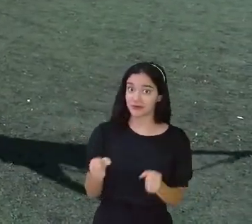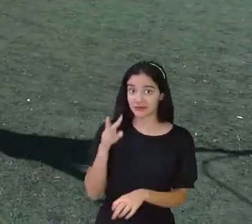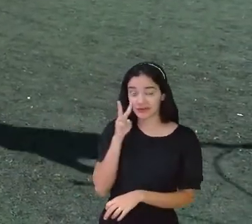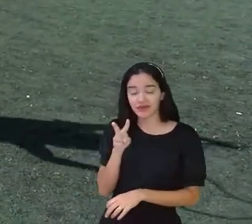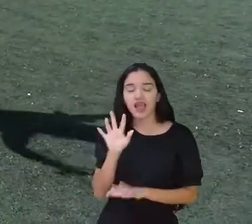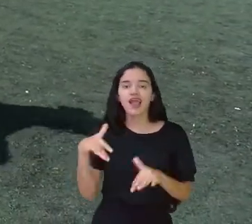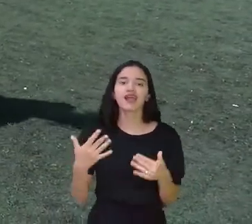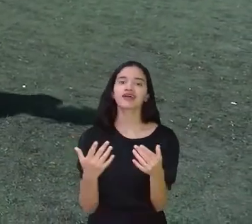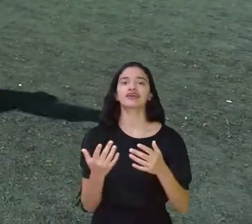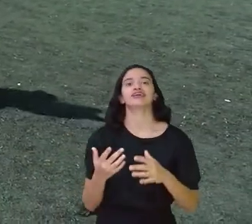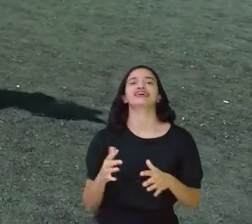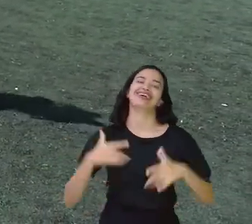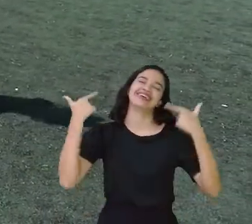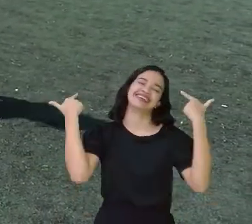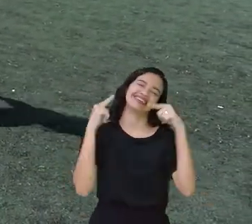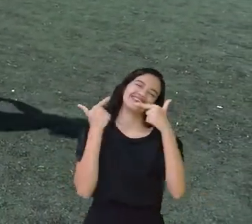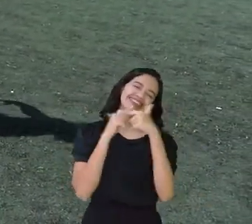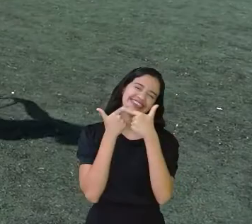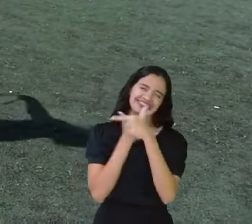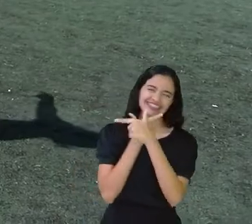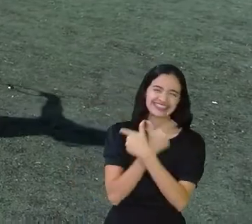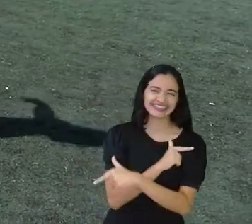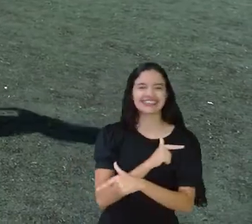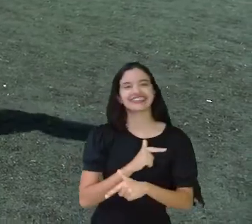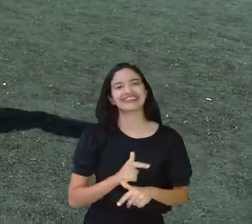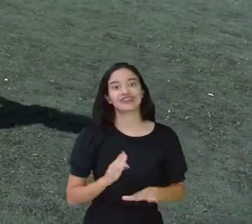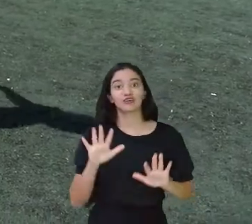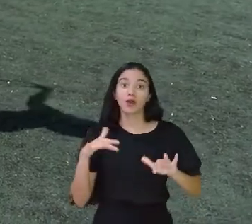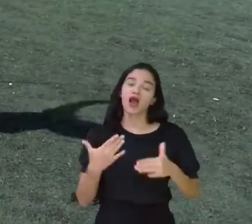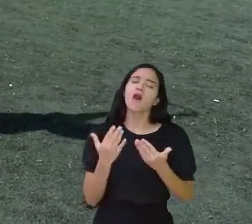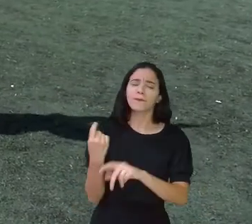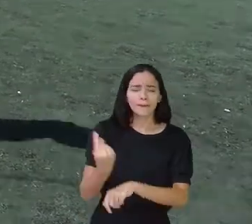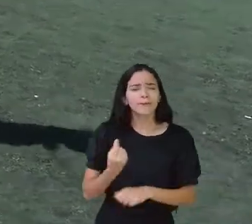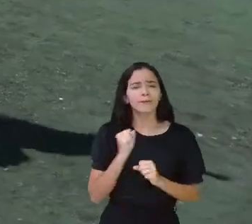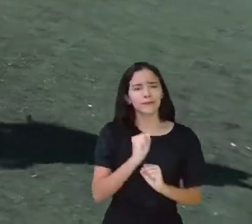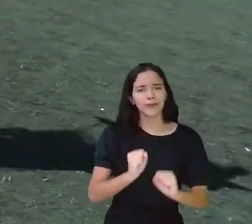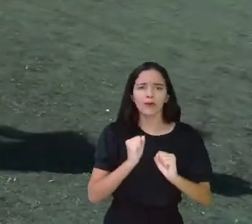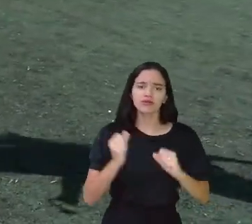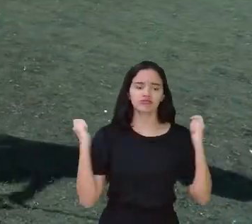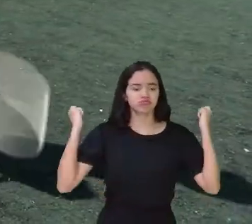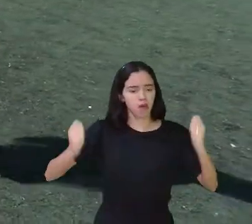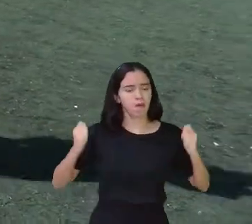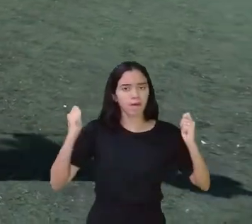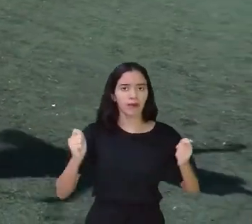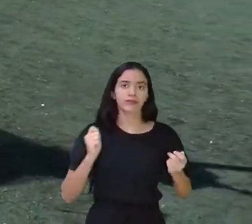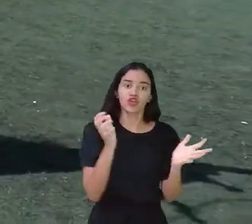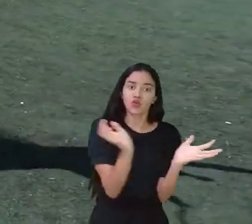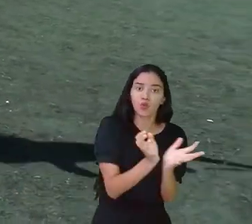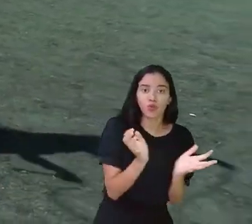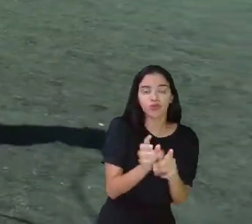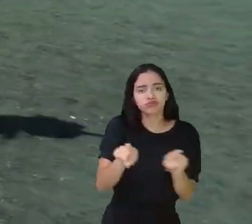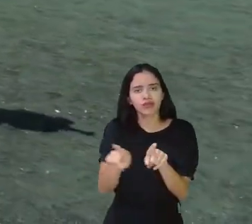E pular corda? Pode ser sozinha e pode ser também em grupo, pular corda.